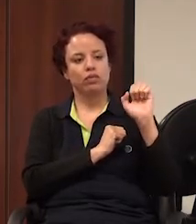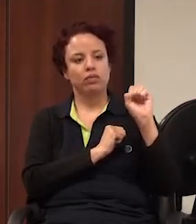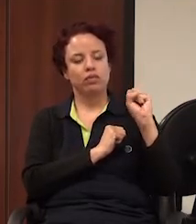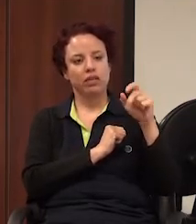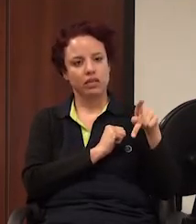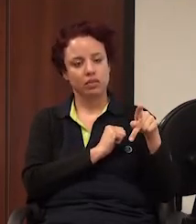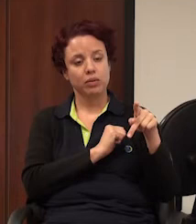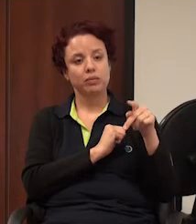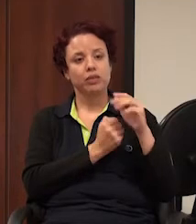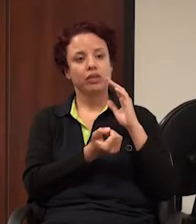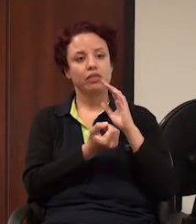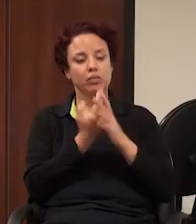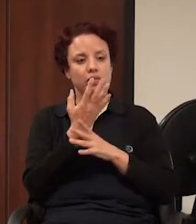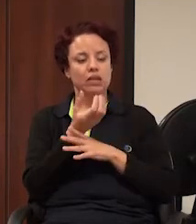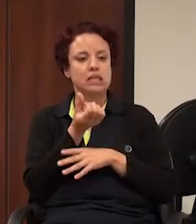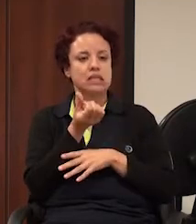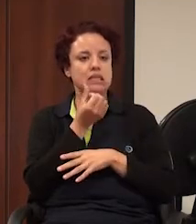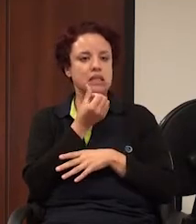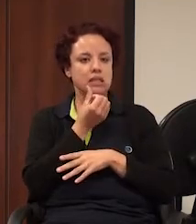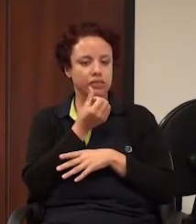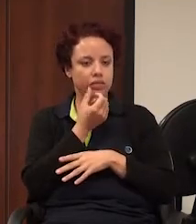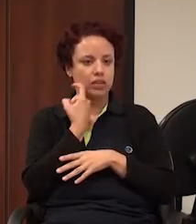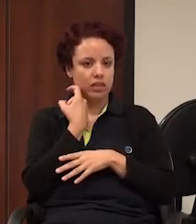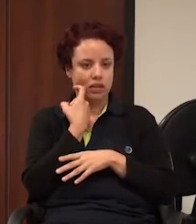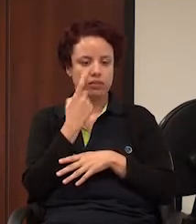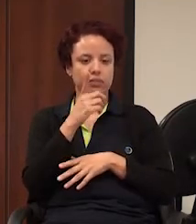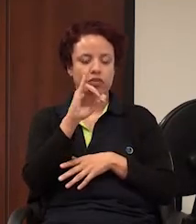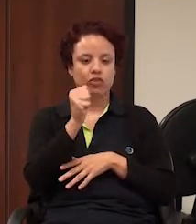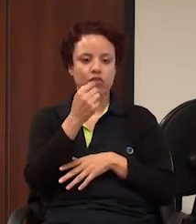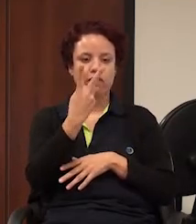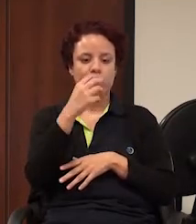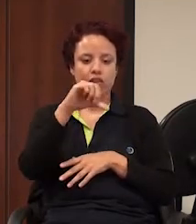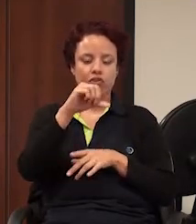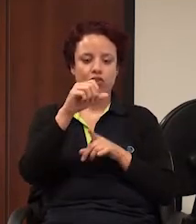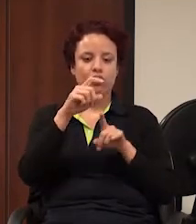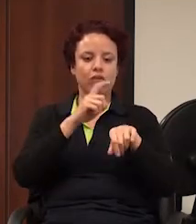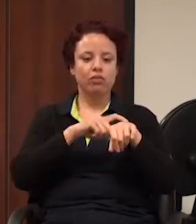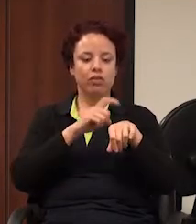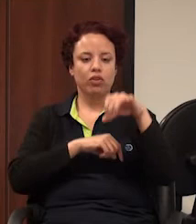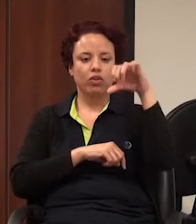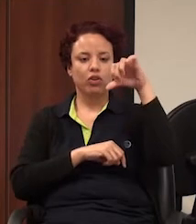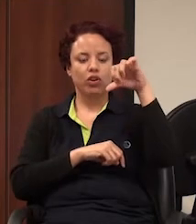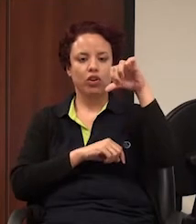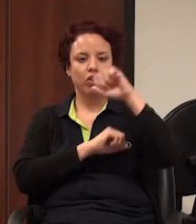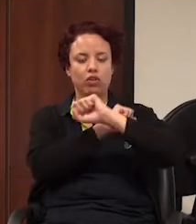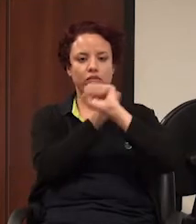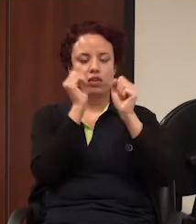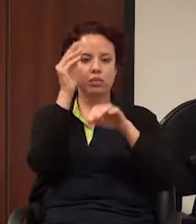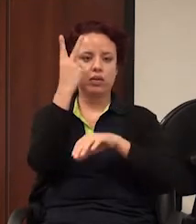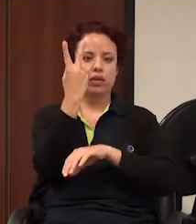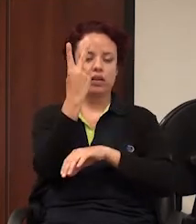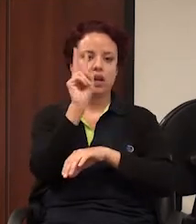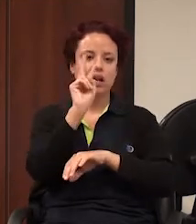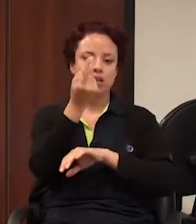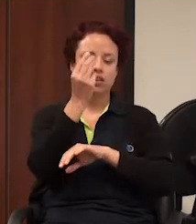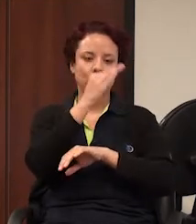na próxima sexta-feira, dia 29, das 9h30 da manhã às 2h30 da tarde, um